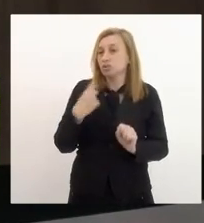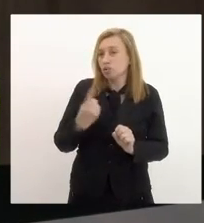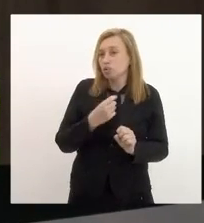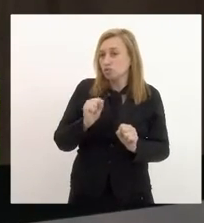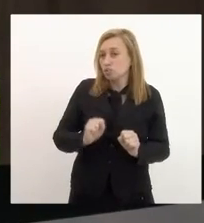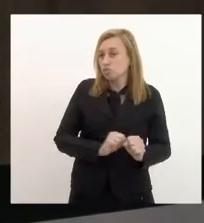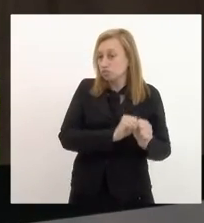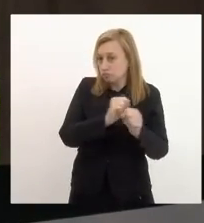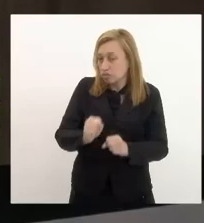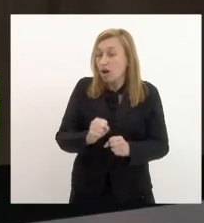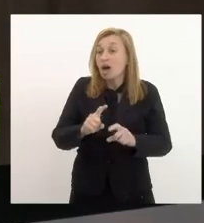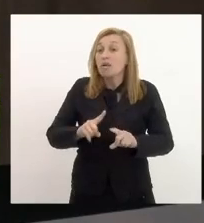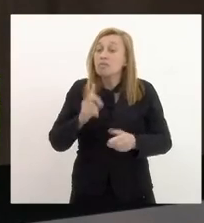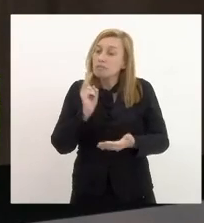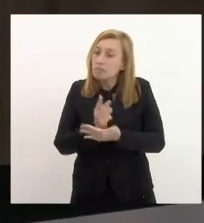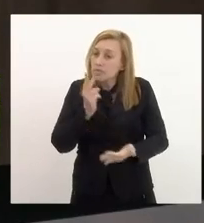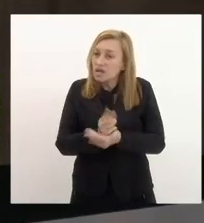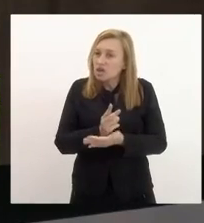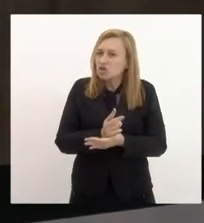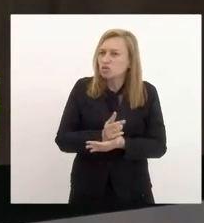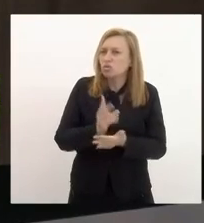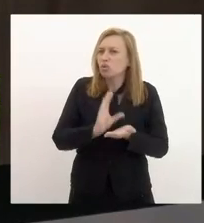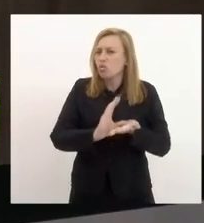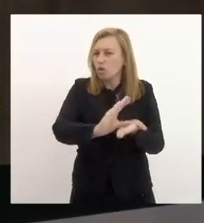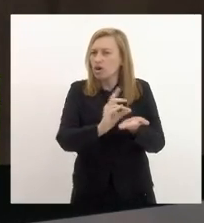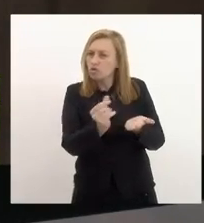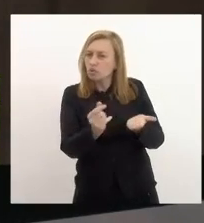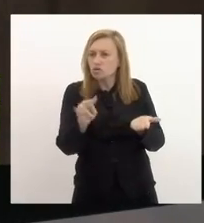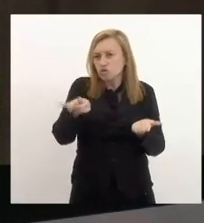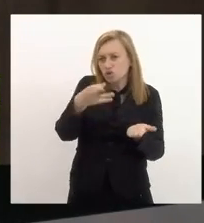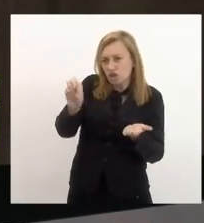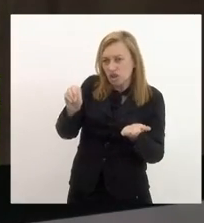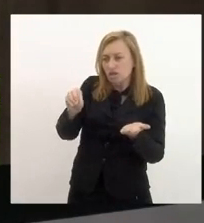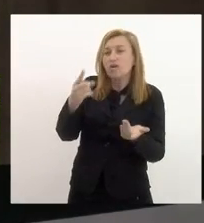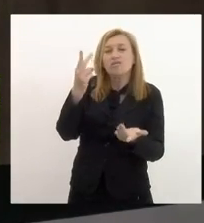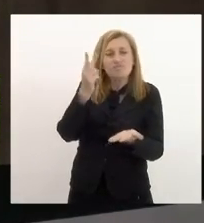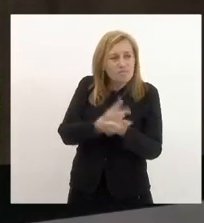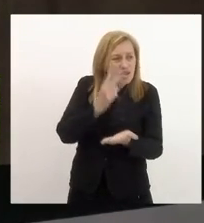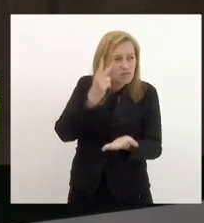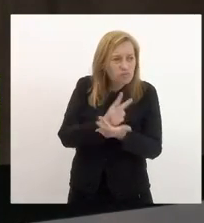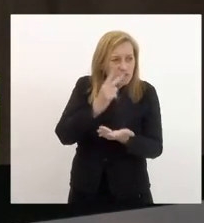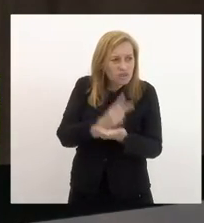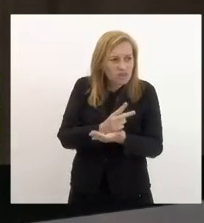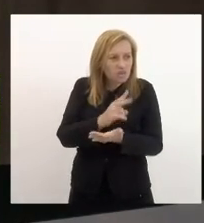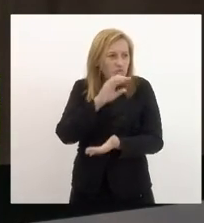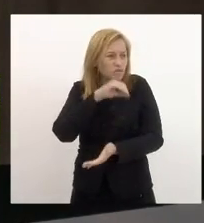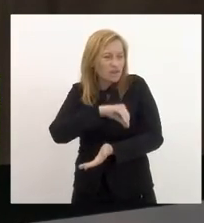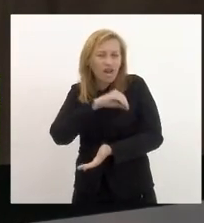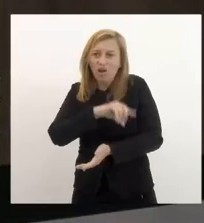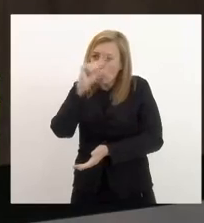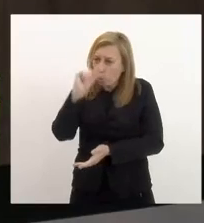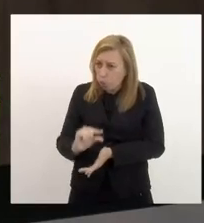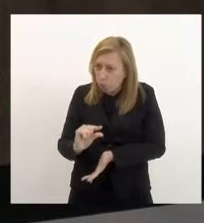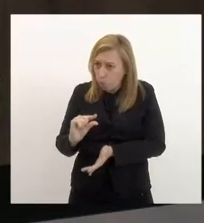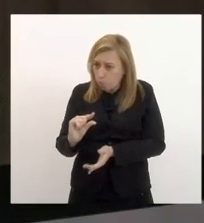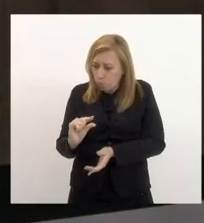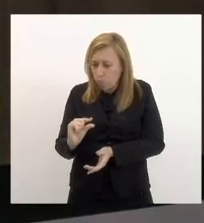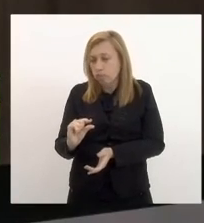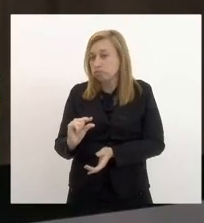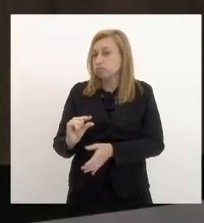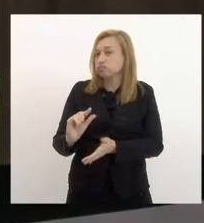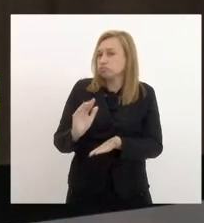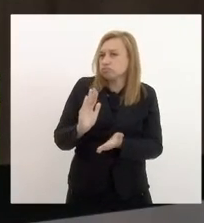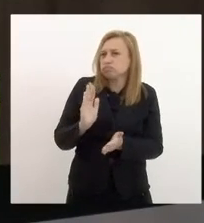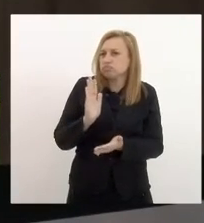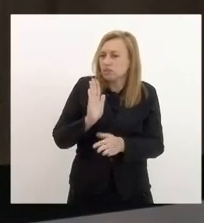aquisitivo mesmo com o recurso do triênio e das progressões ainda está sendo um salário muito defasado cada vez mais